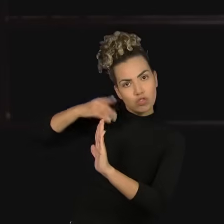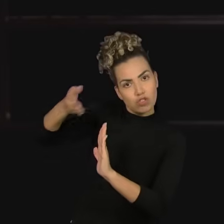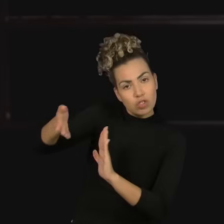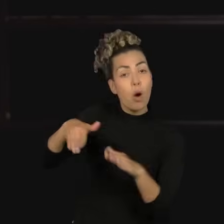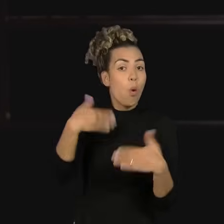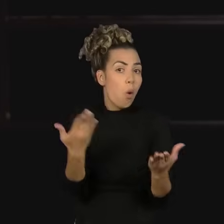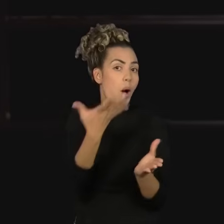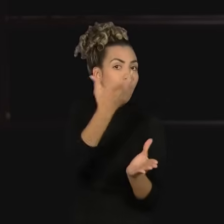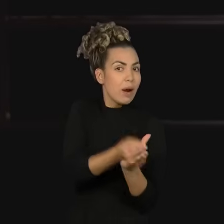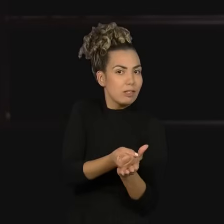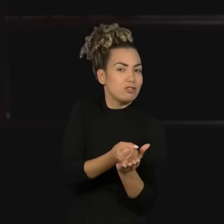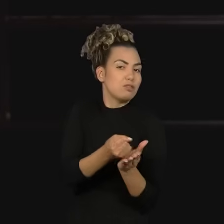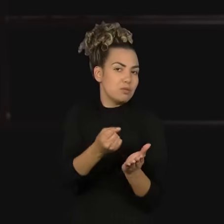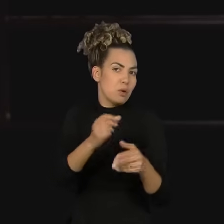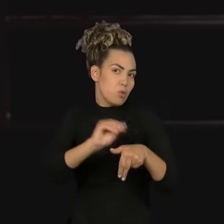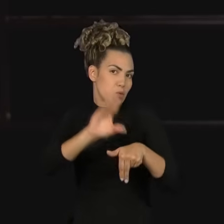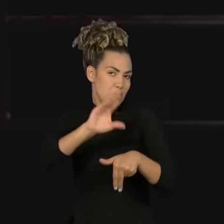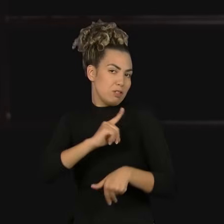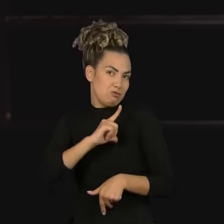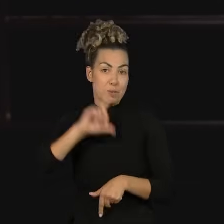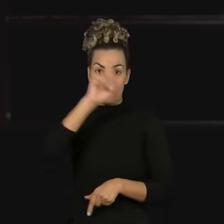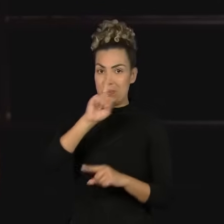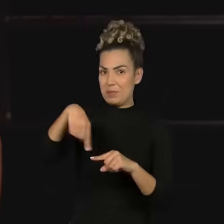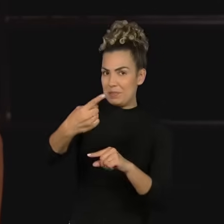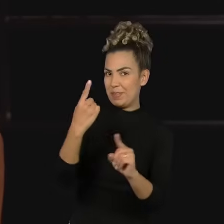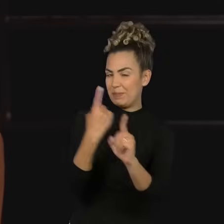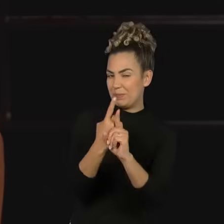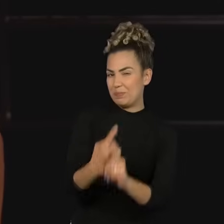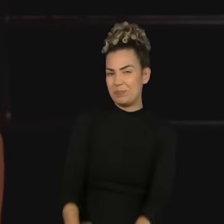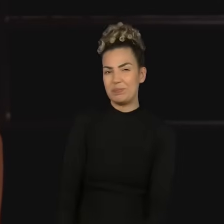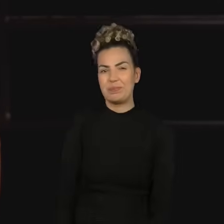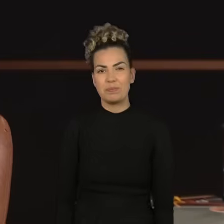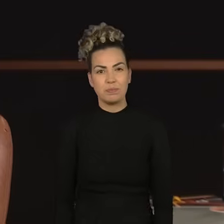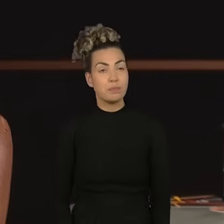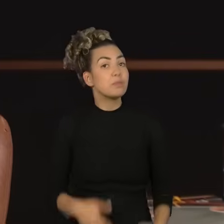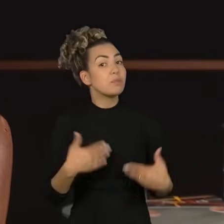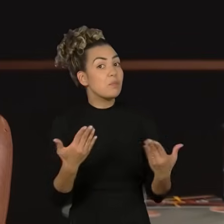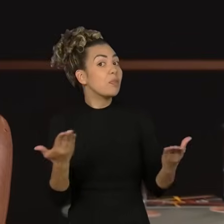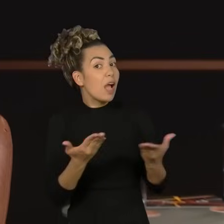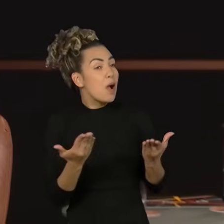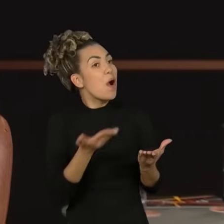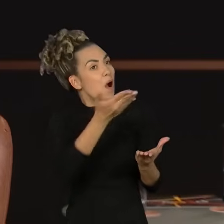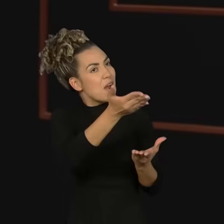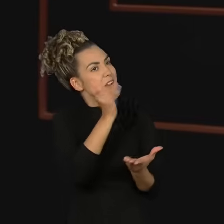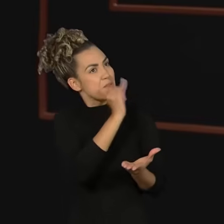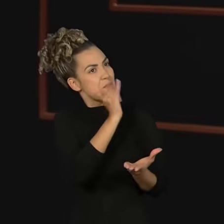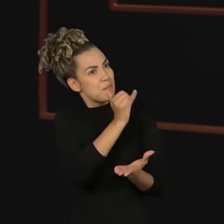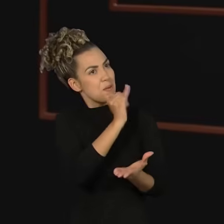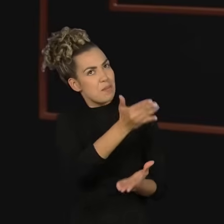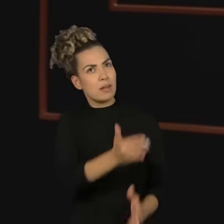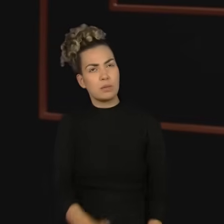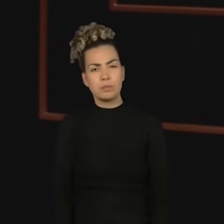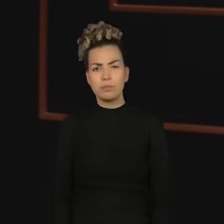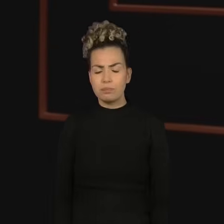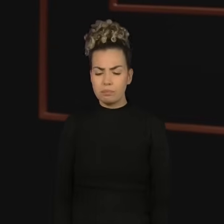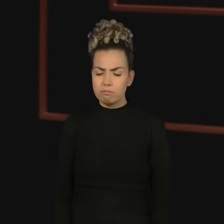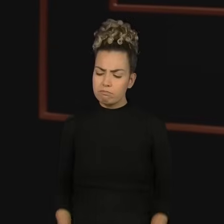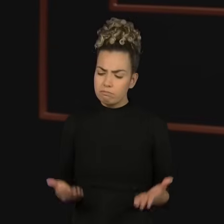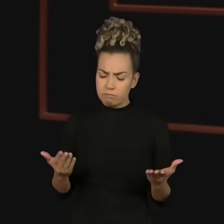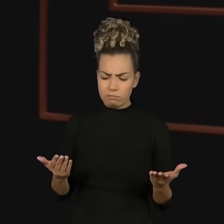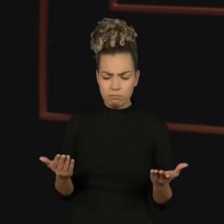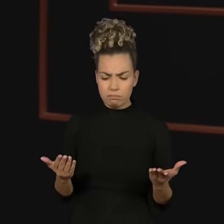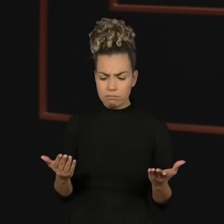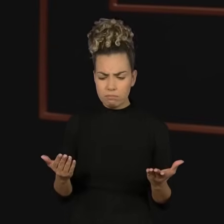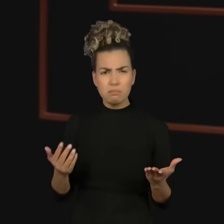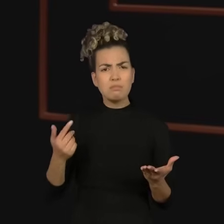Play. E a gente se vê no próximo domingo. Até lá. E ficamos com o Flávio de Souza. Eu nunca consegui explicar,